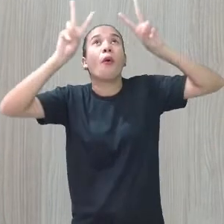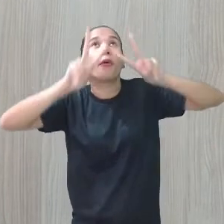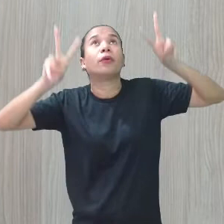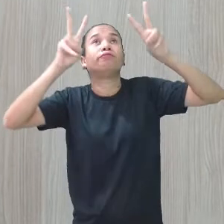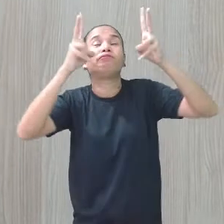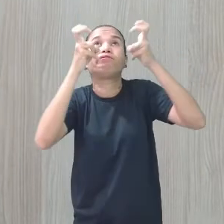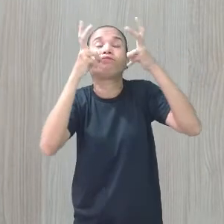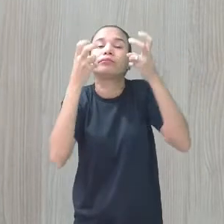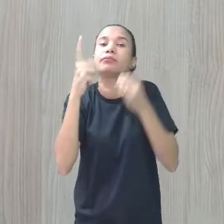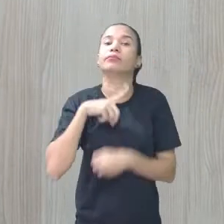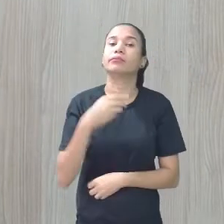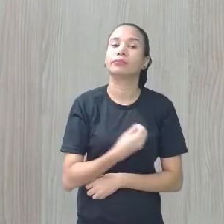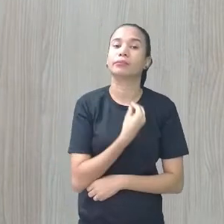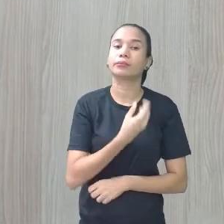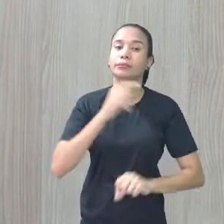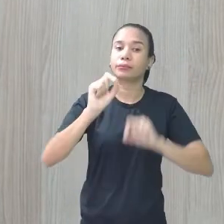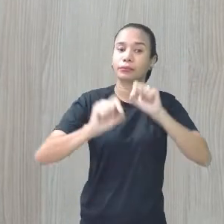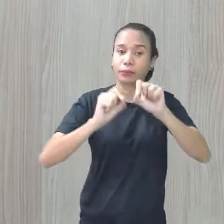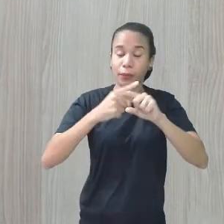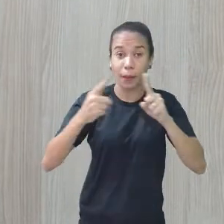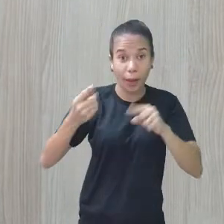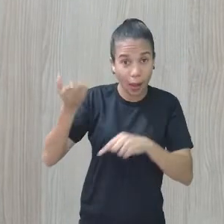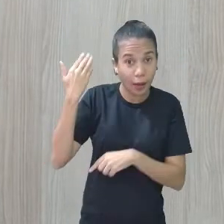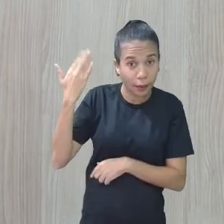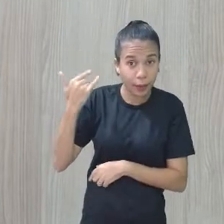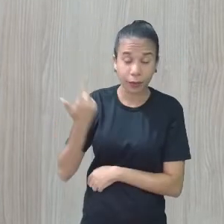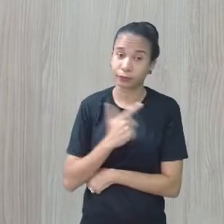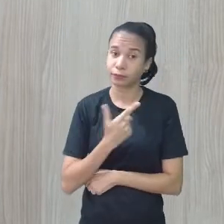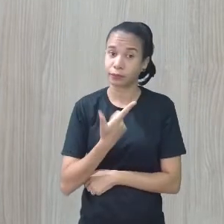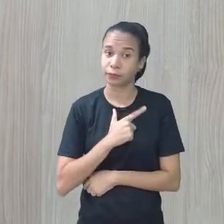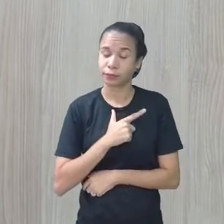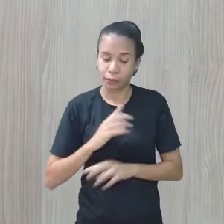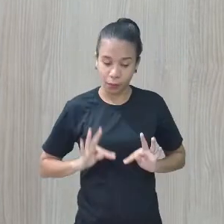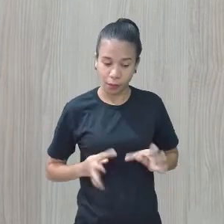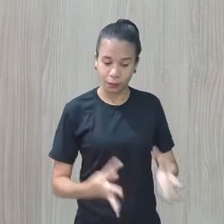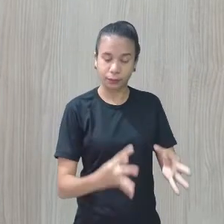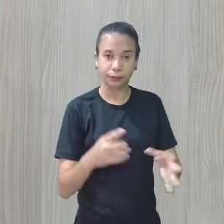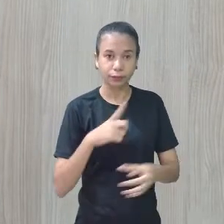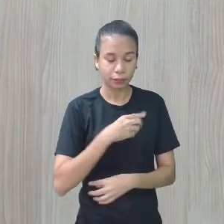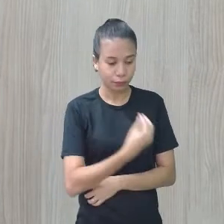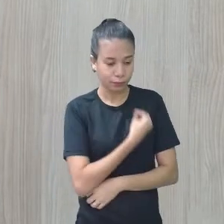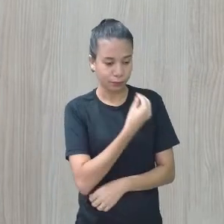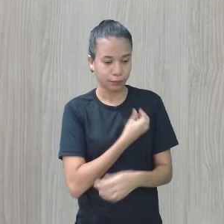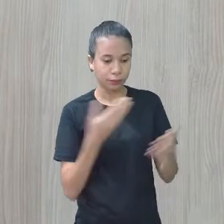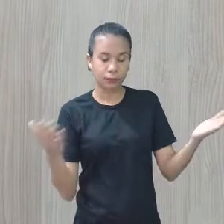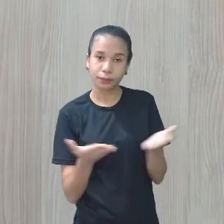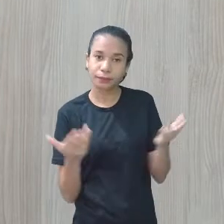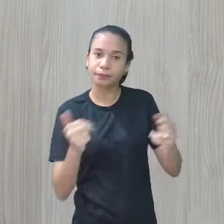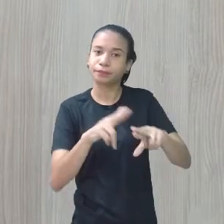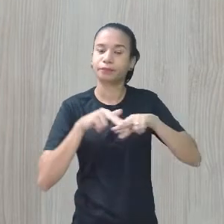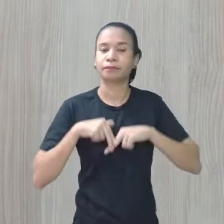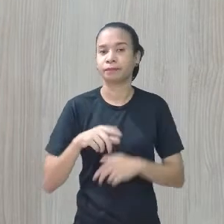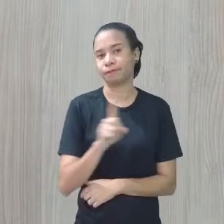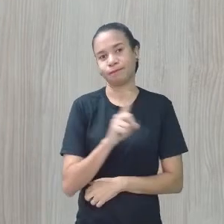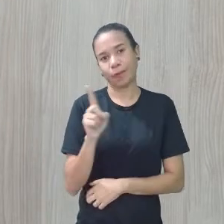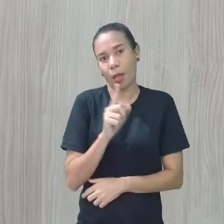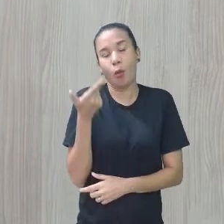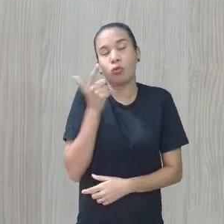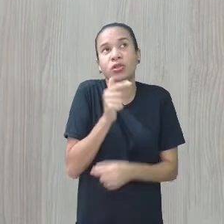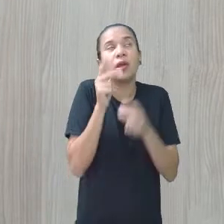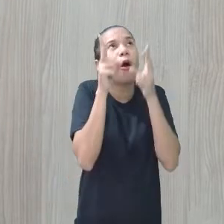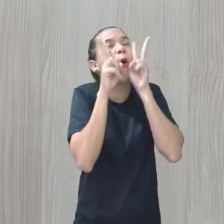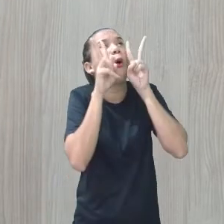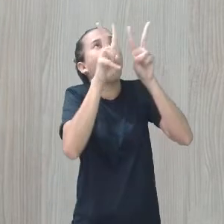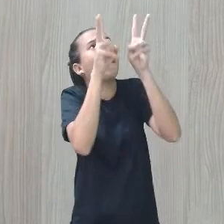nele existia. Mas que na época, professora, não tínhamos a tecnologia que nós temos hoje. Então, não dava para ele